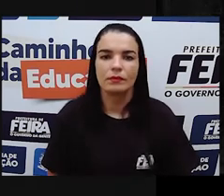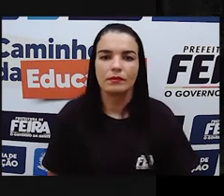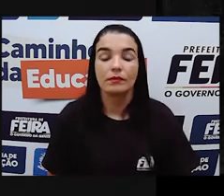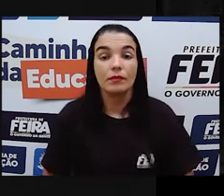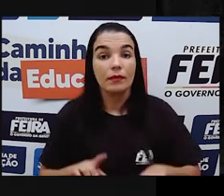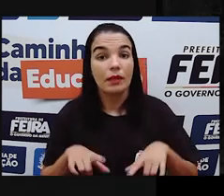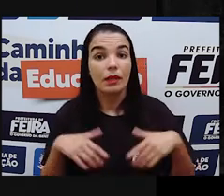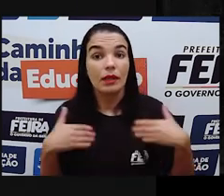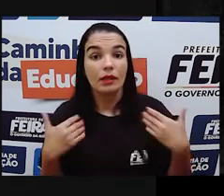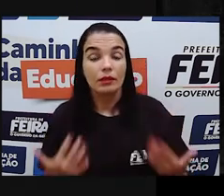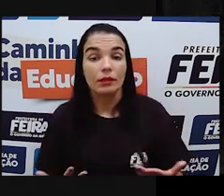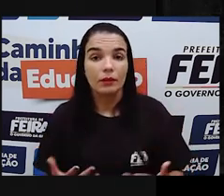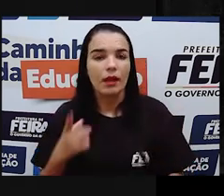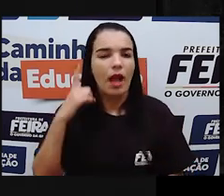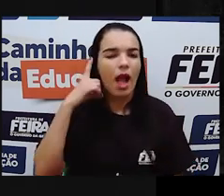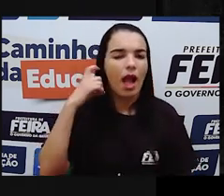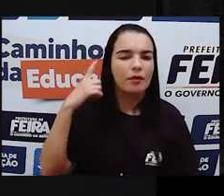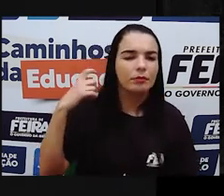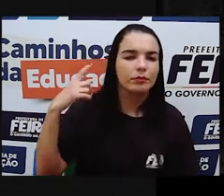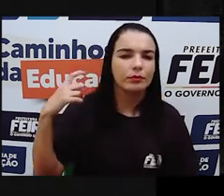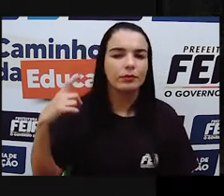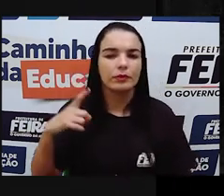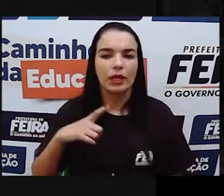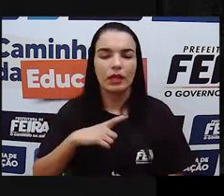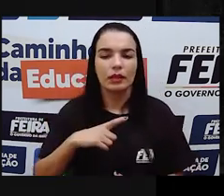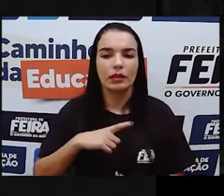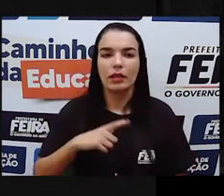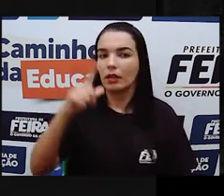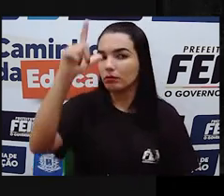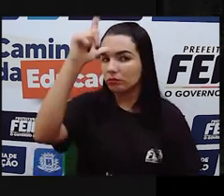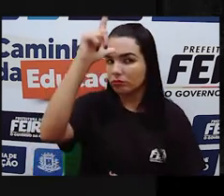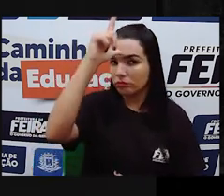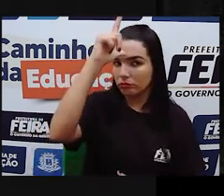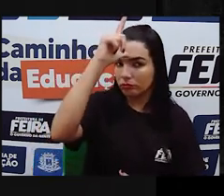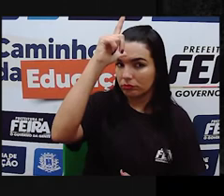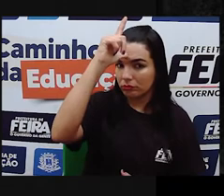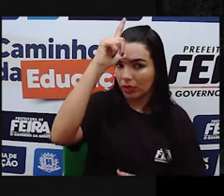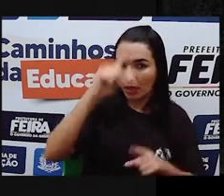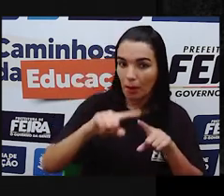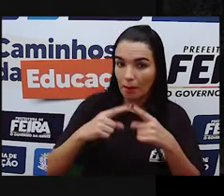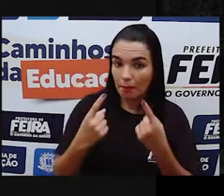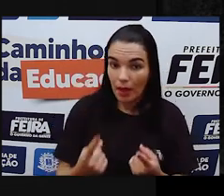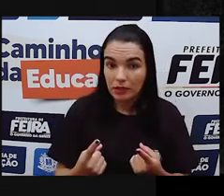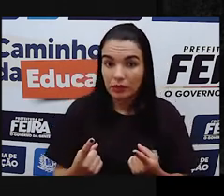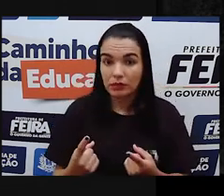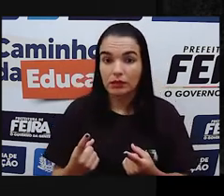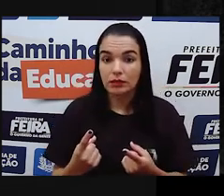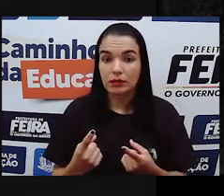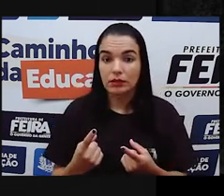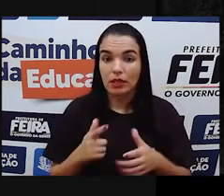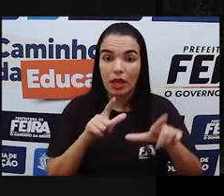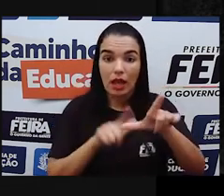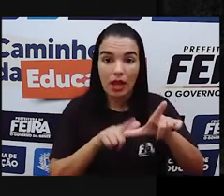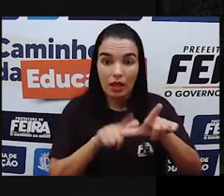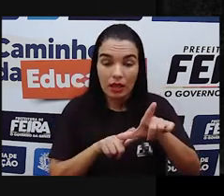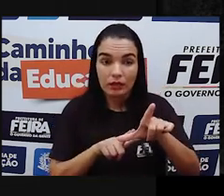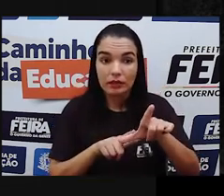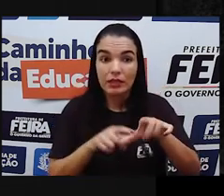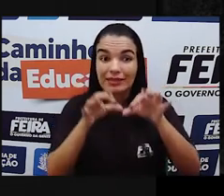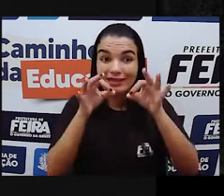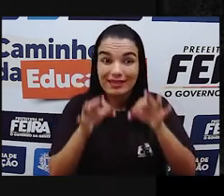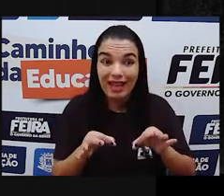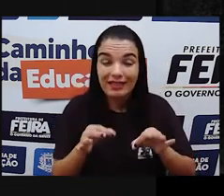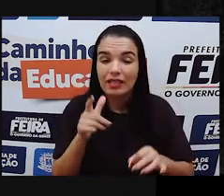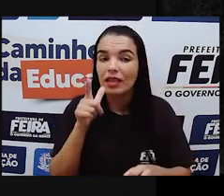A música está em alemão, mas sua composição original é em latim. Nós